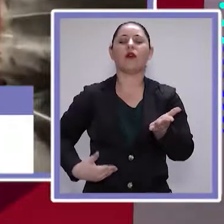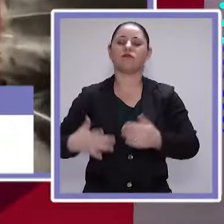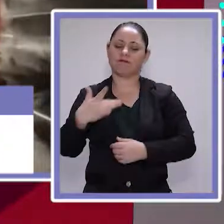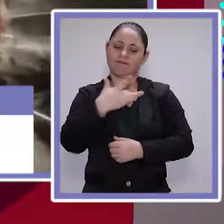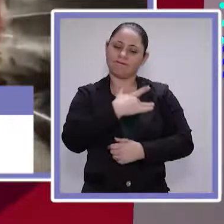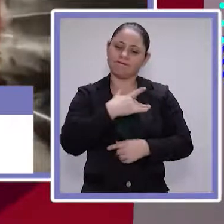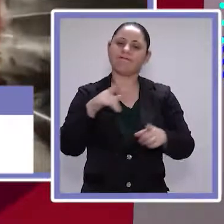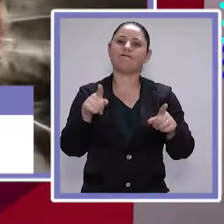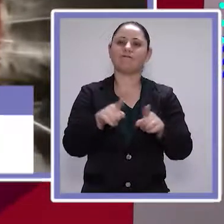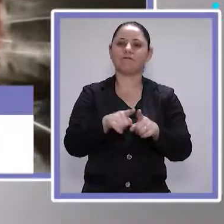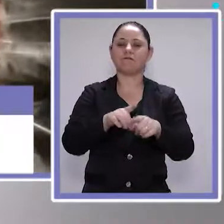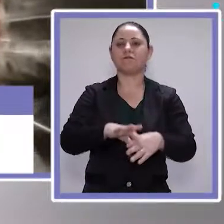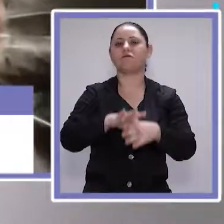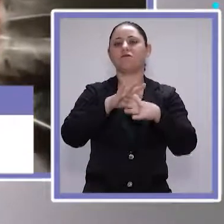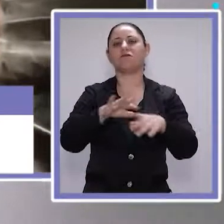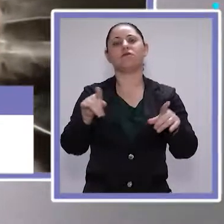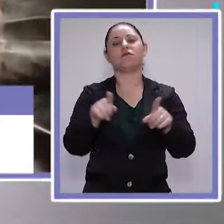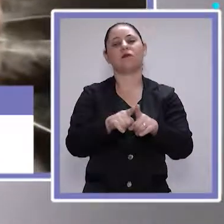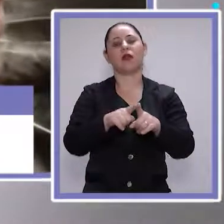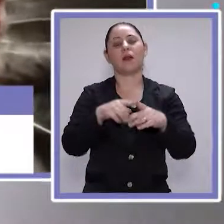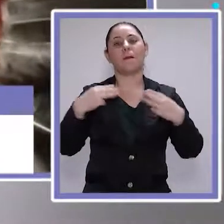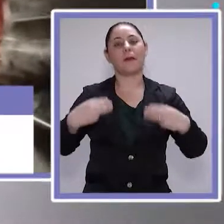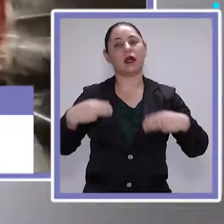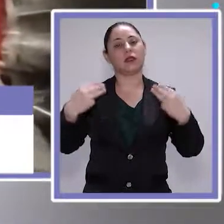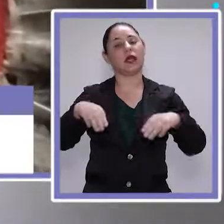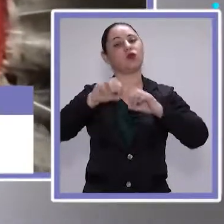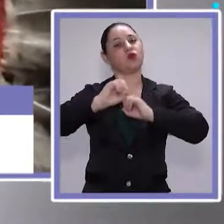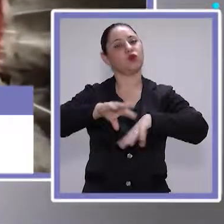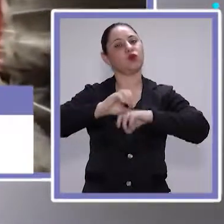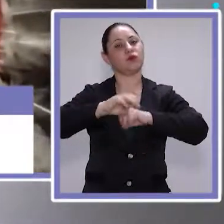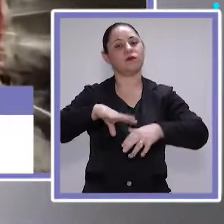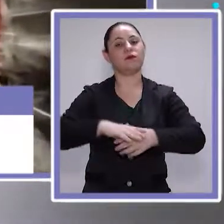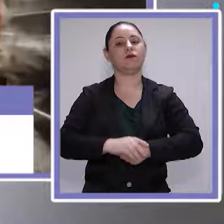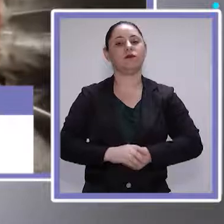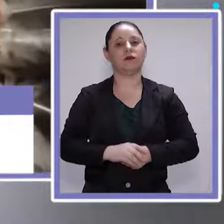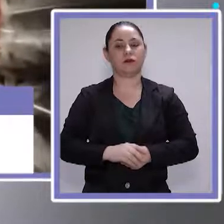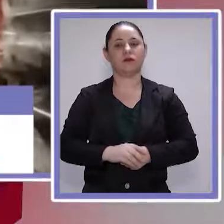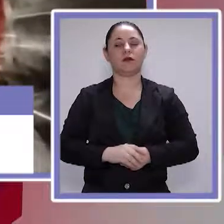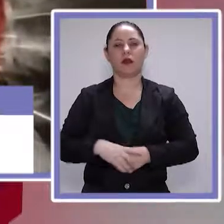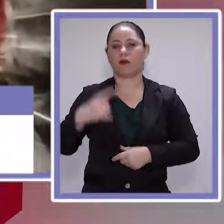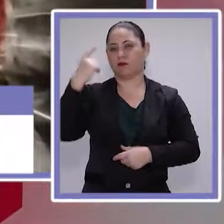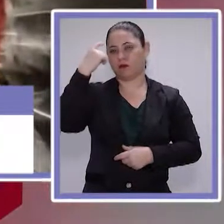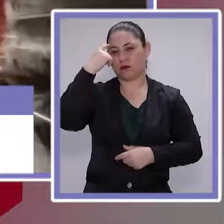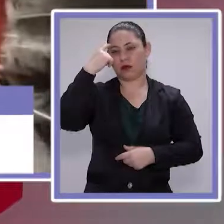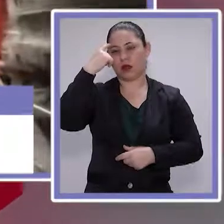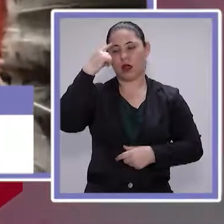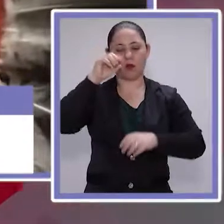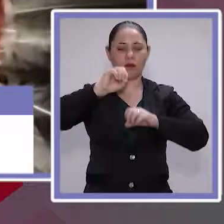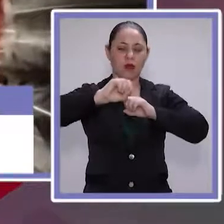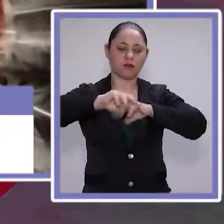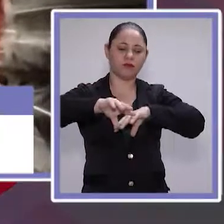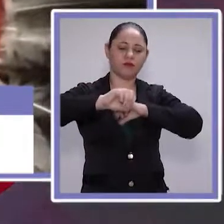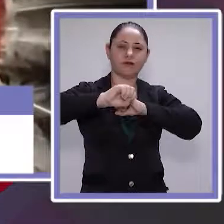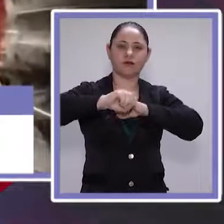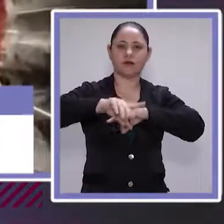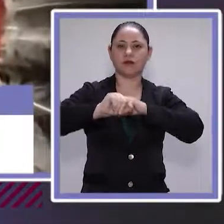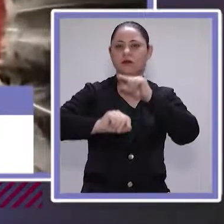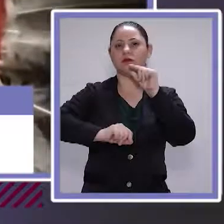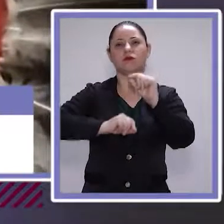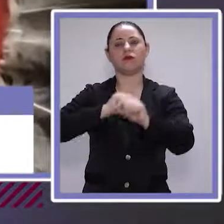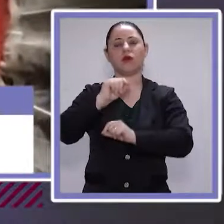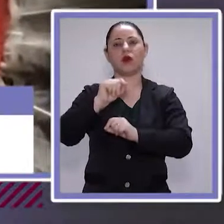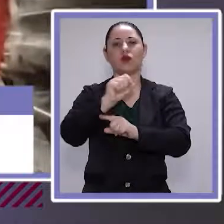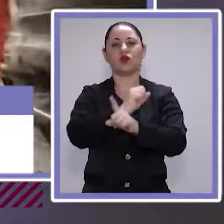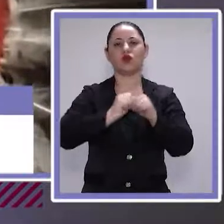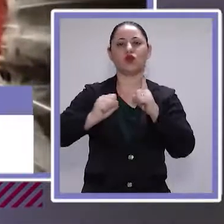se sentiu sensibilizado, mas principalmente o Ministério da Educação, a fim de pensar uma educação